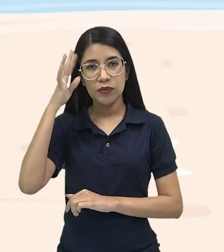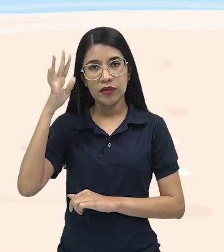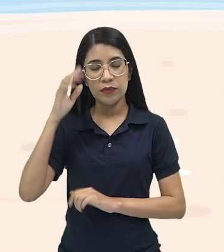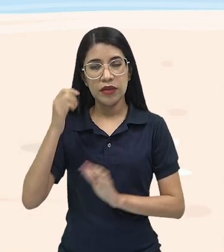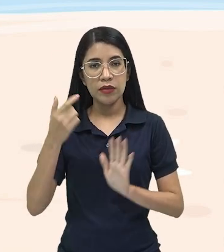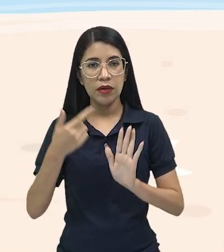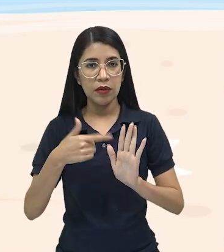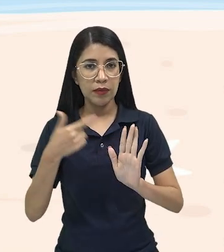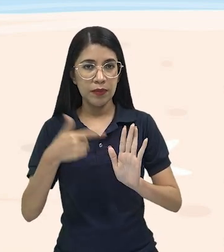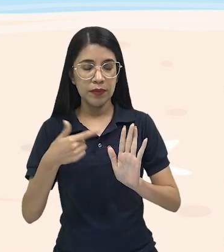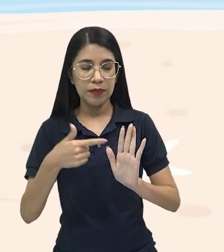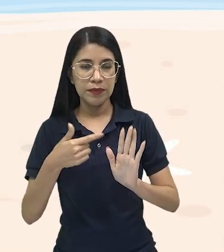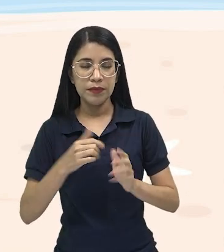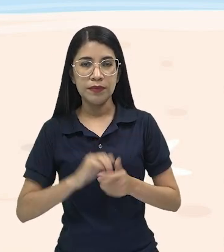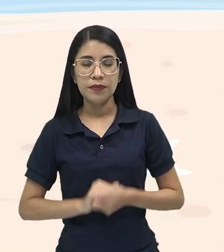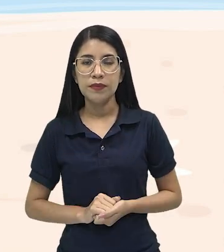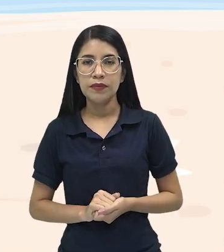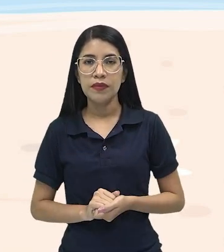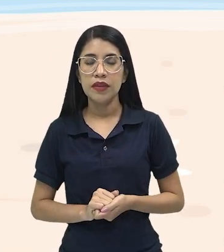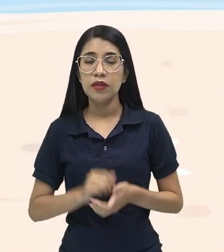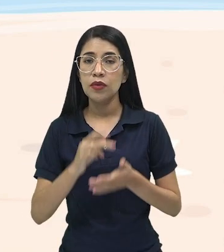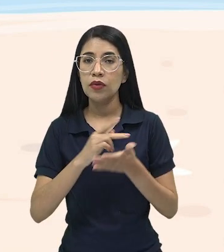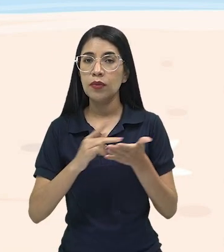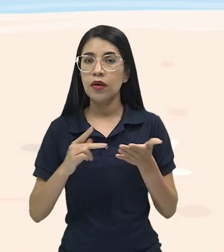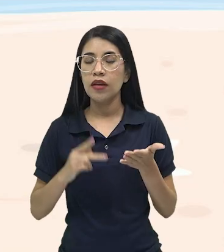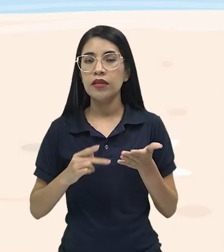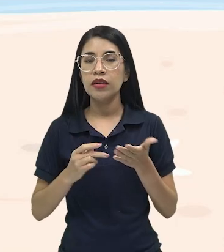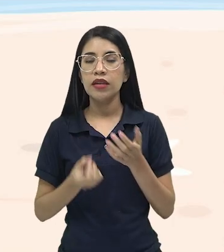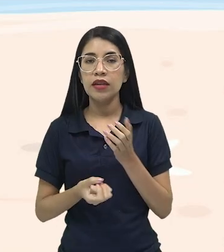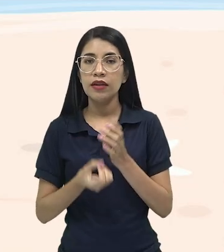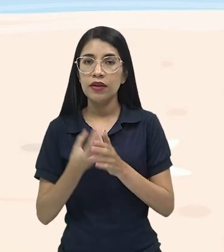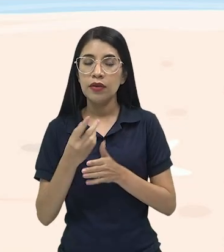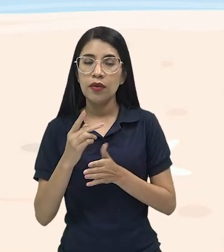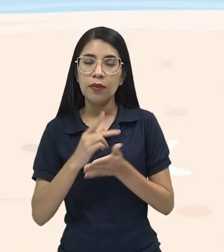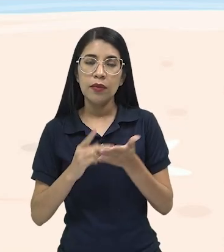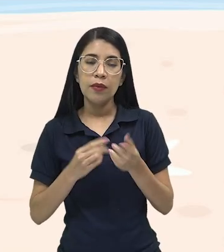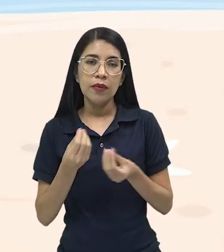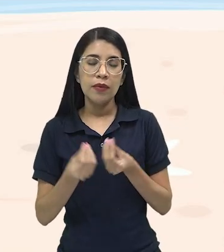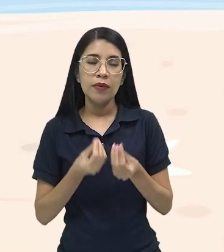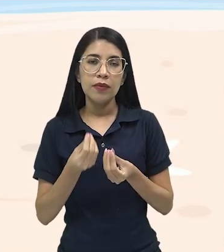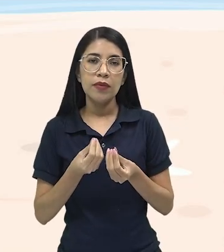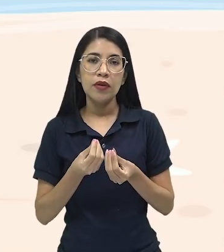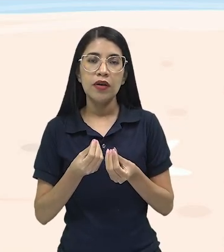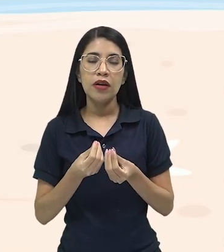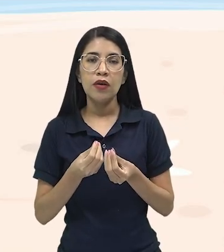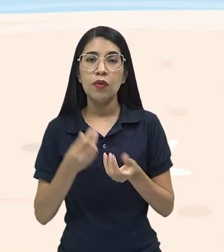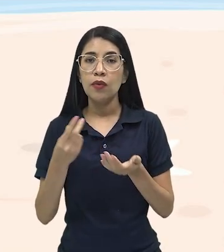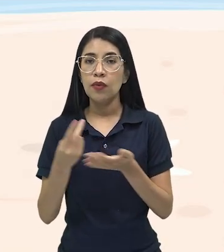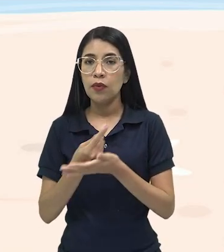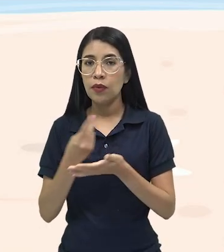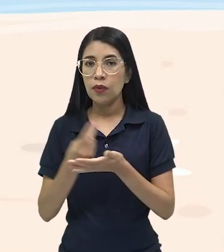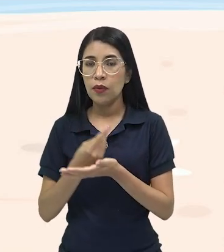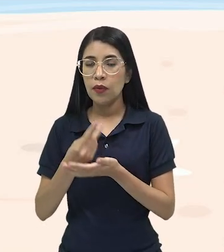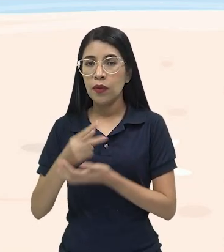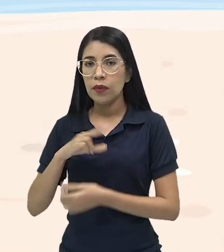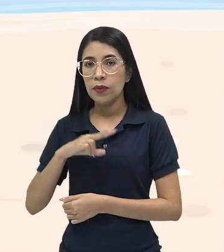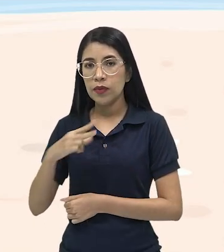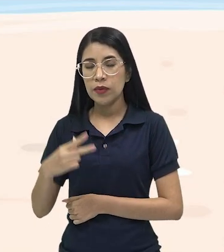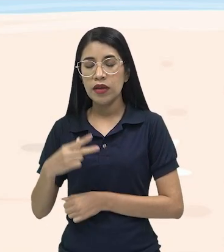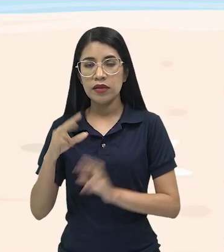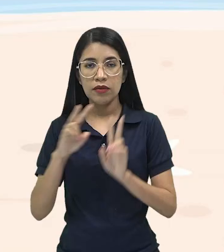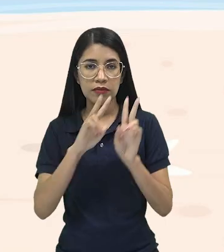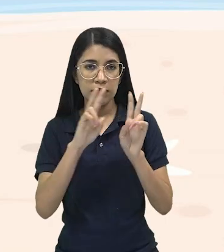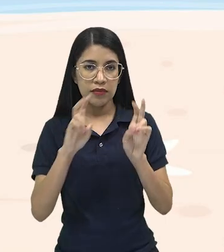ironia. Então, o poeta escreveu esse poema falando aí do erro de português, que é o título